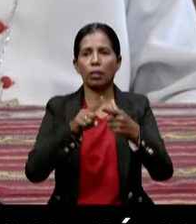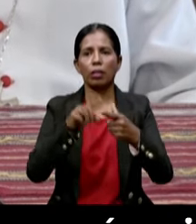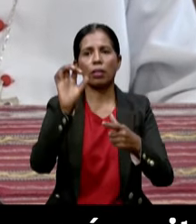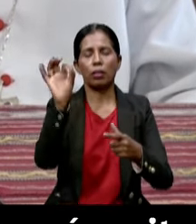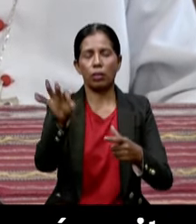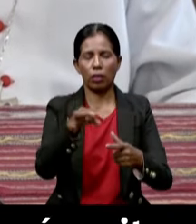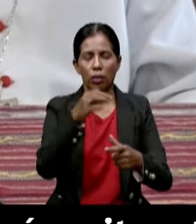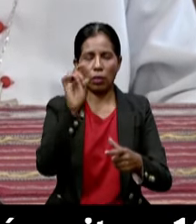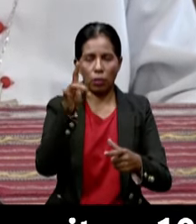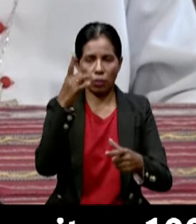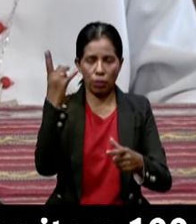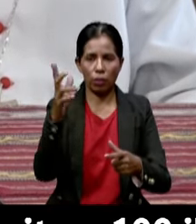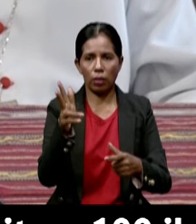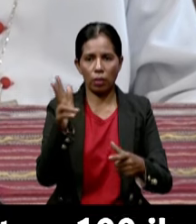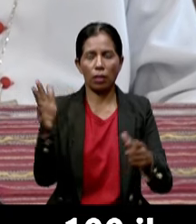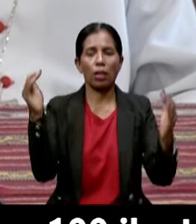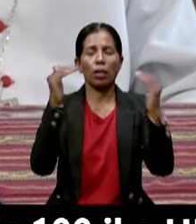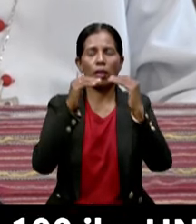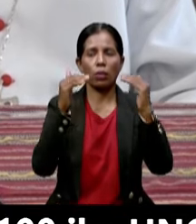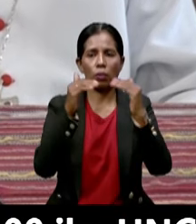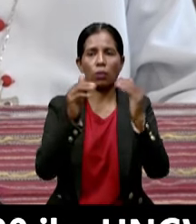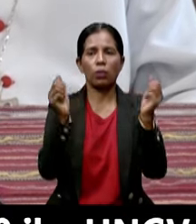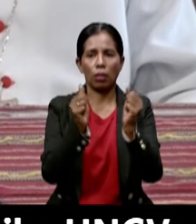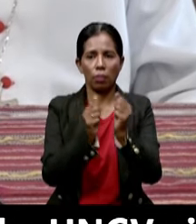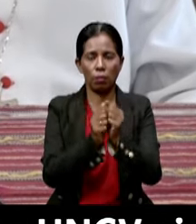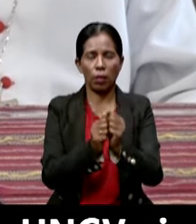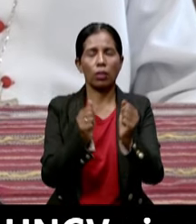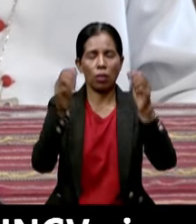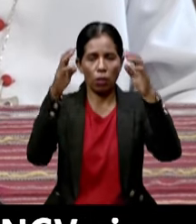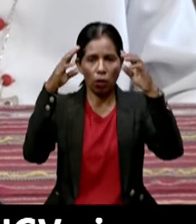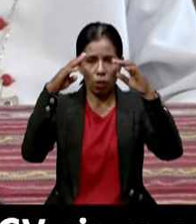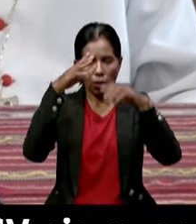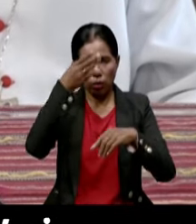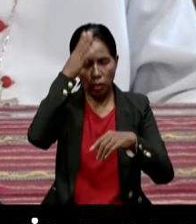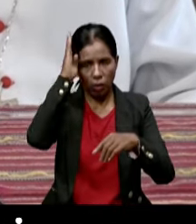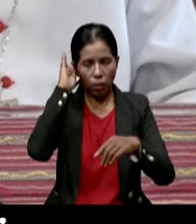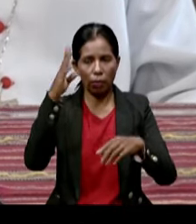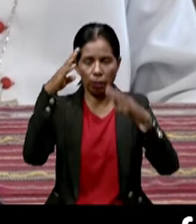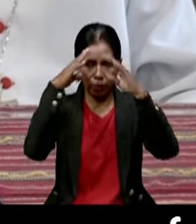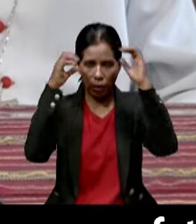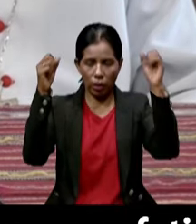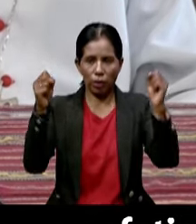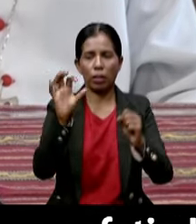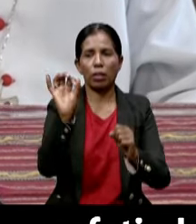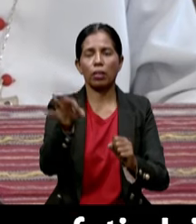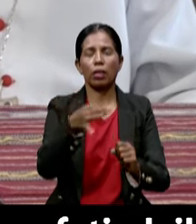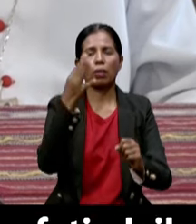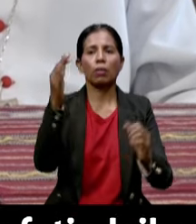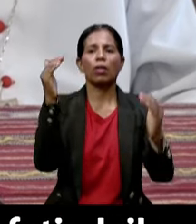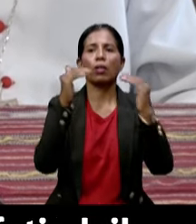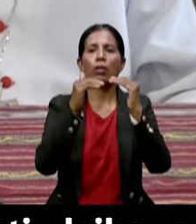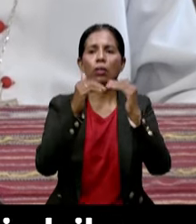18:30 será o encontro bilateral com o Senhor Presidente e às 19 o encontro com